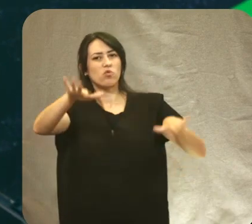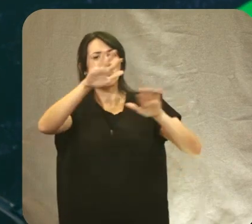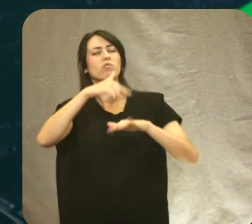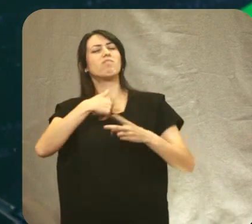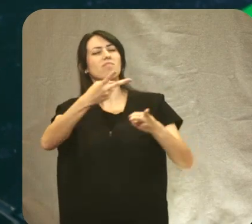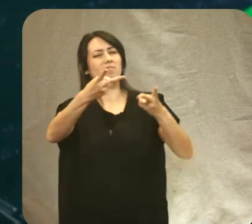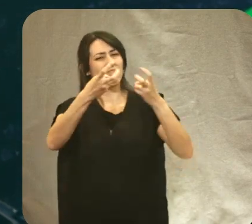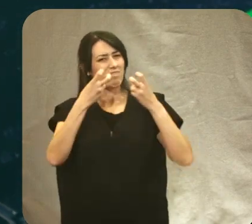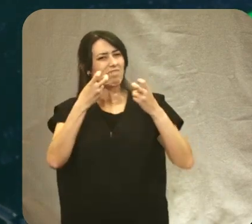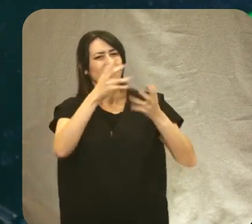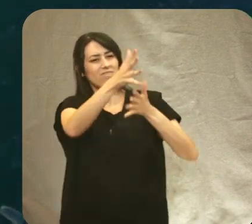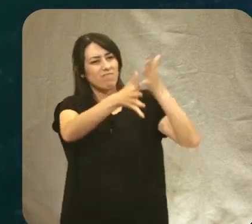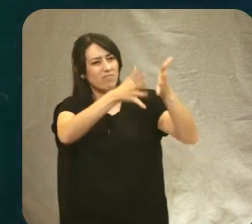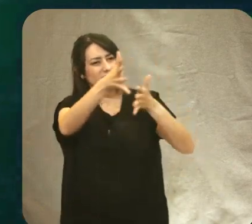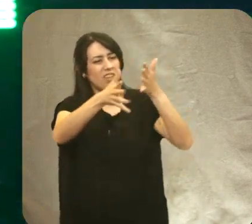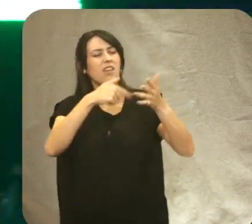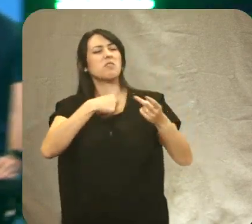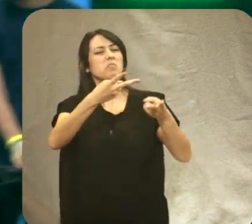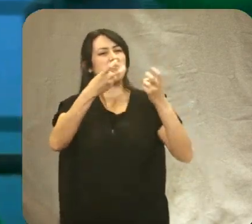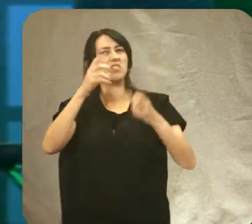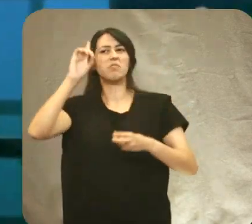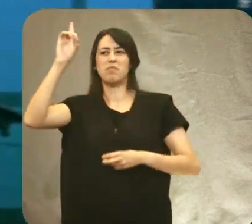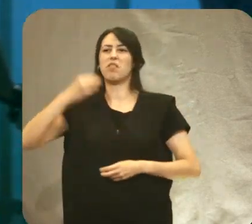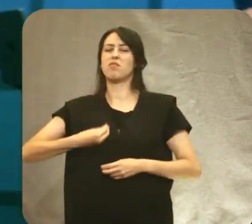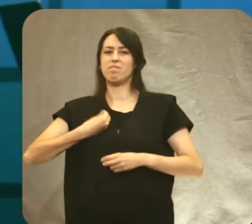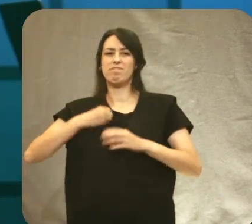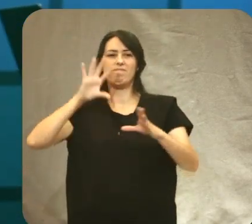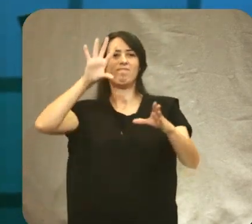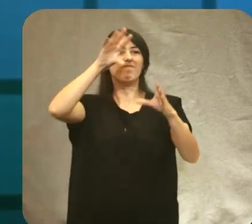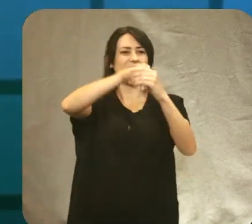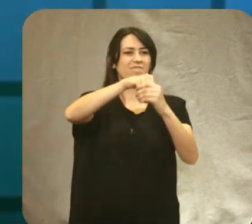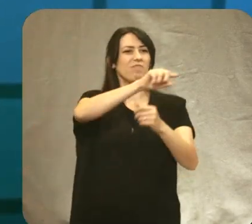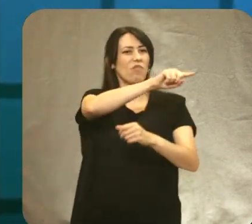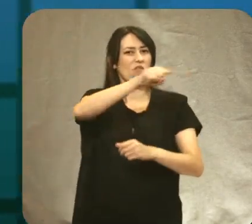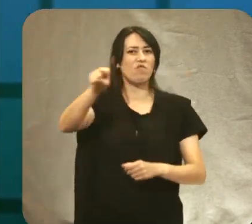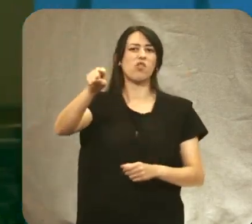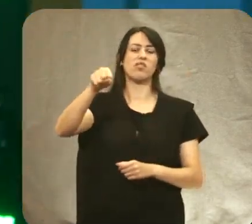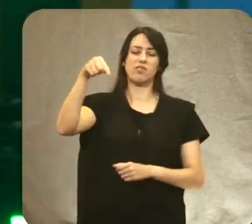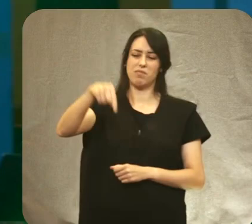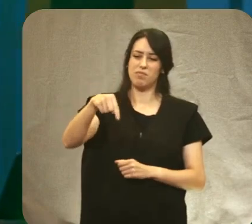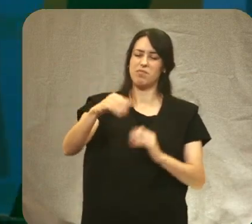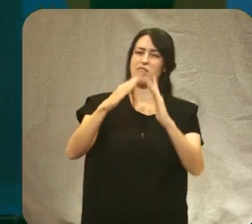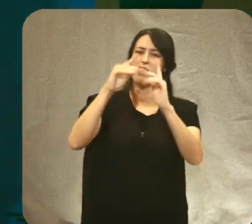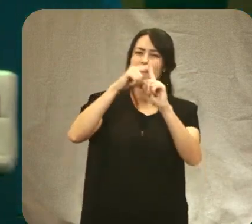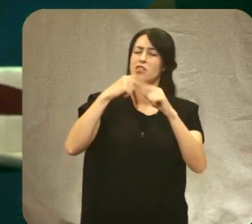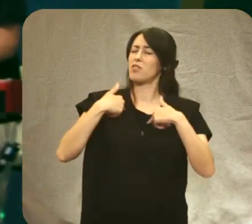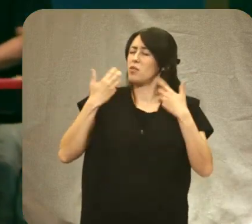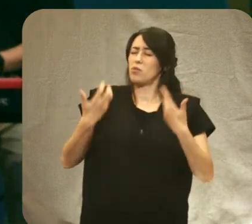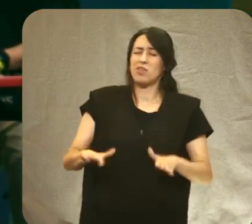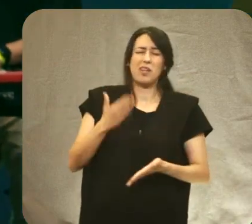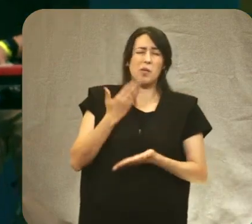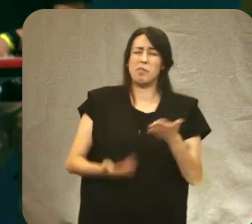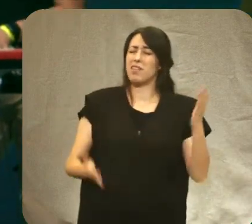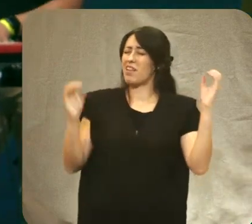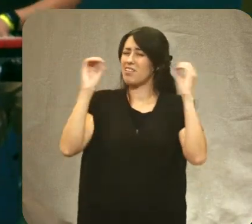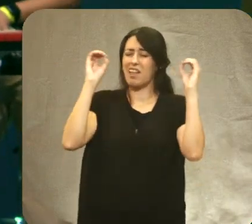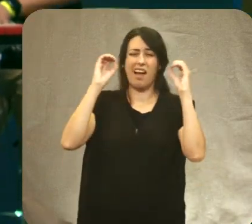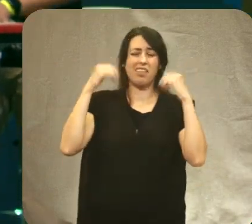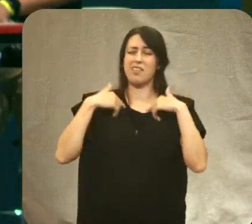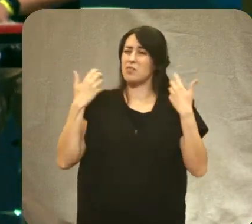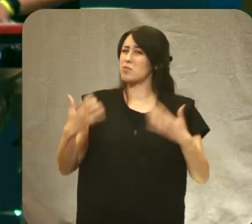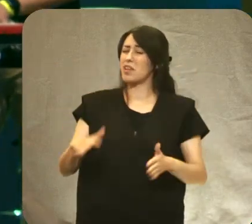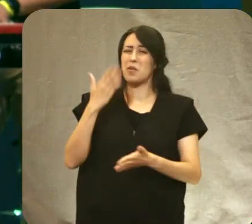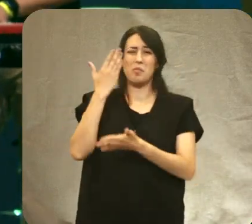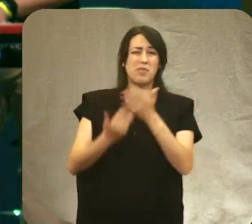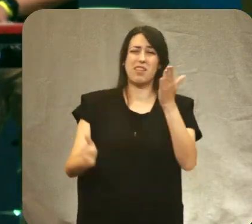dos sinais dos meus irmãos. Eu vejo Deus revelado nesta igreja, e eu não quero perder nada, nada,